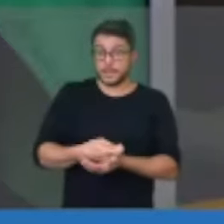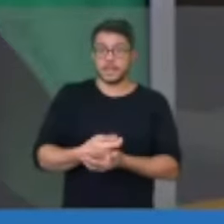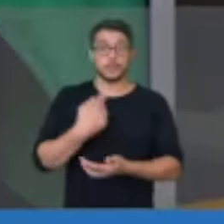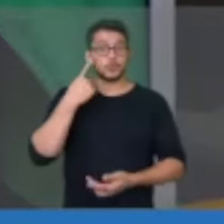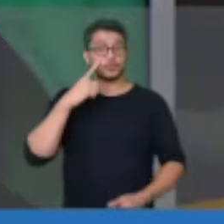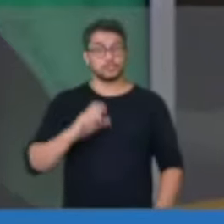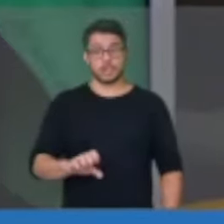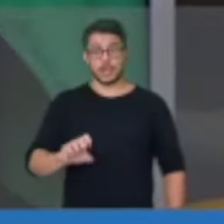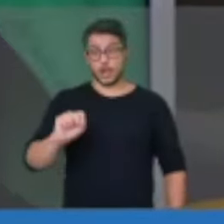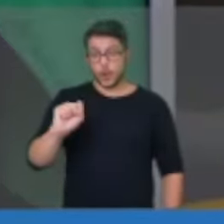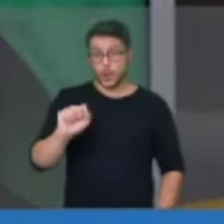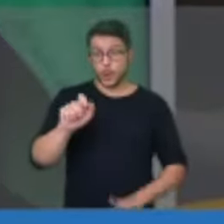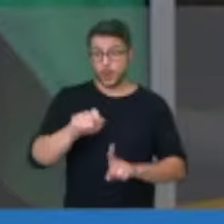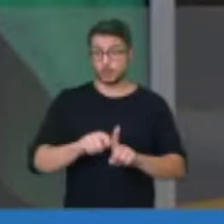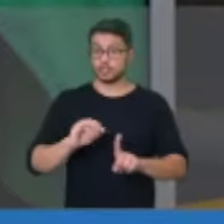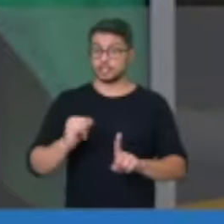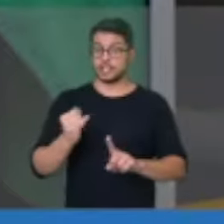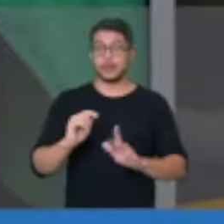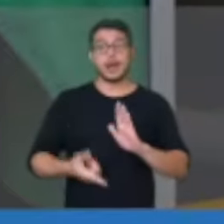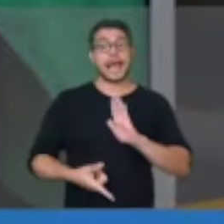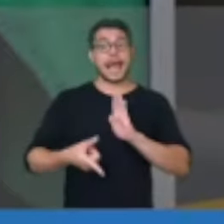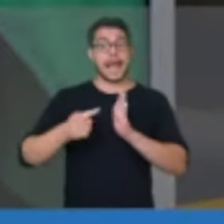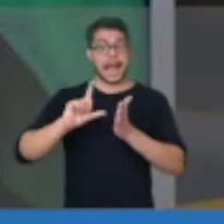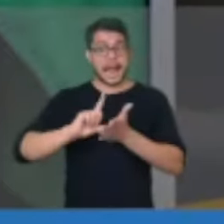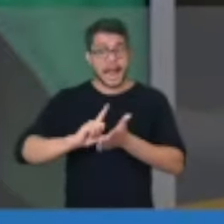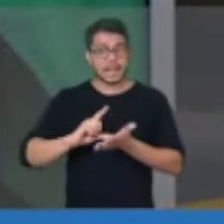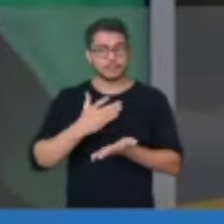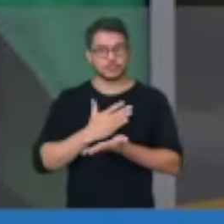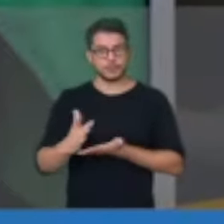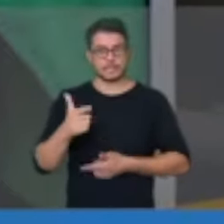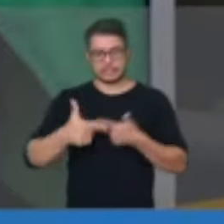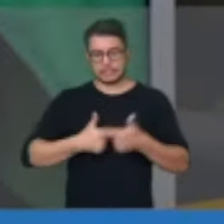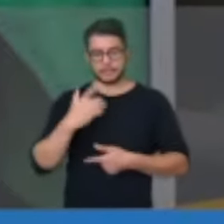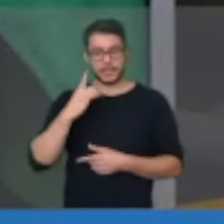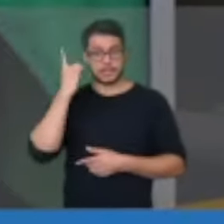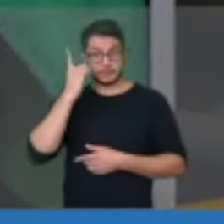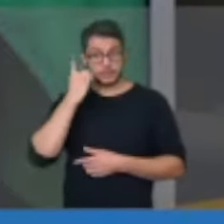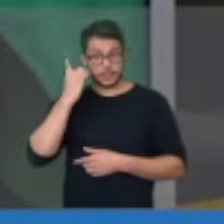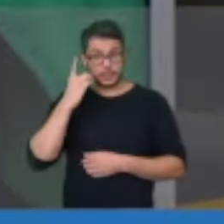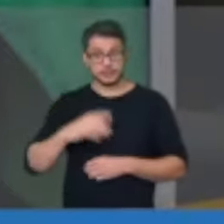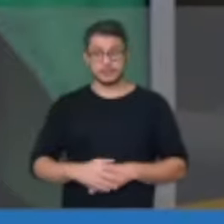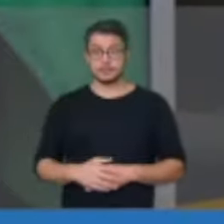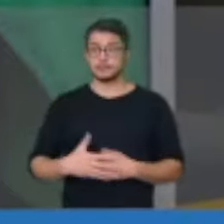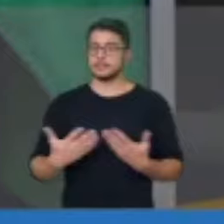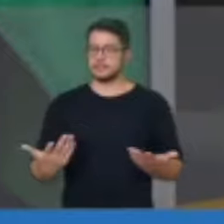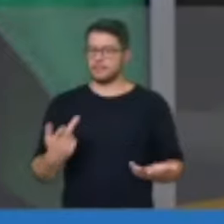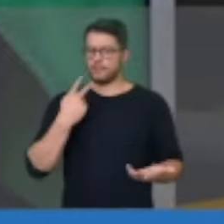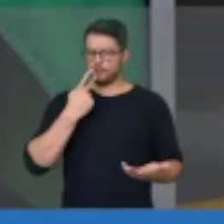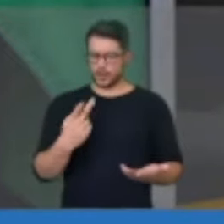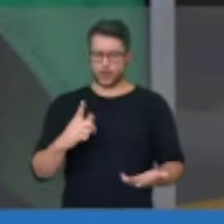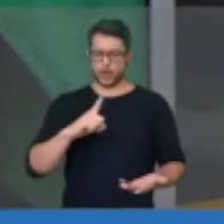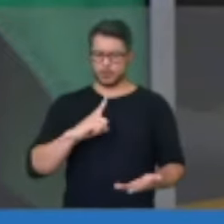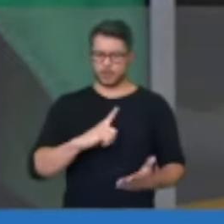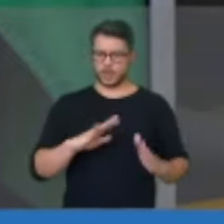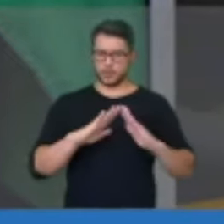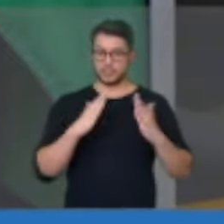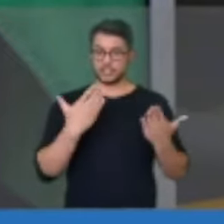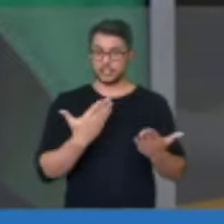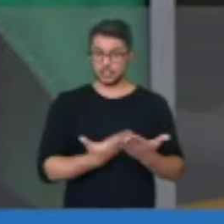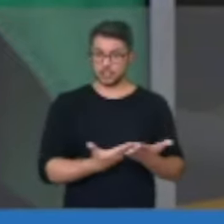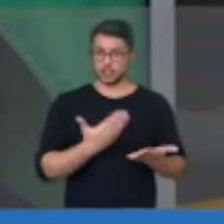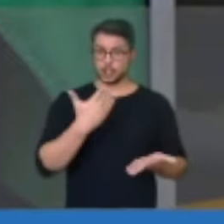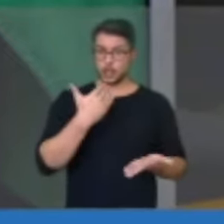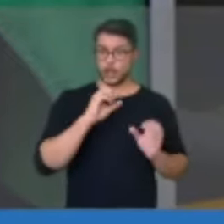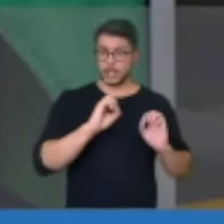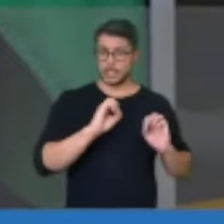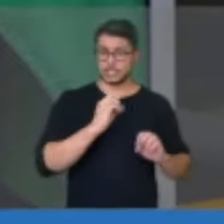cota parlamentar. Porque tem uma escola no meu escritório, mas não foram no meu escritório fazer busca e apreensão. Olha o absurdo